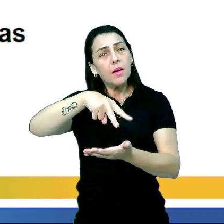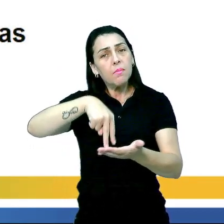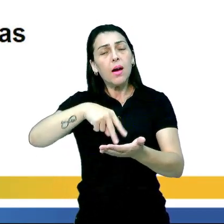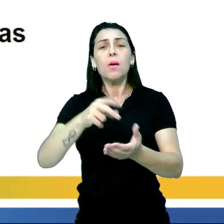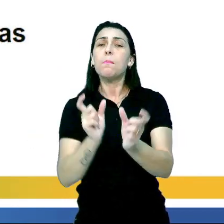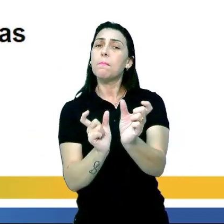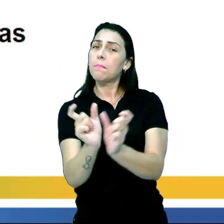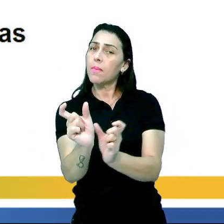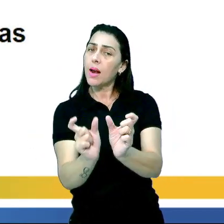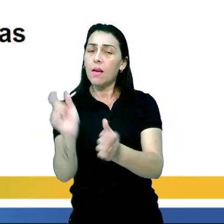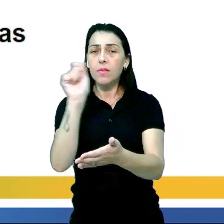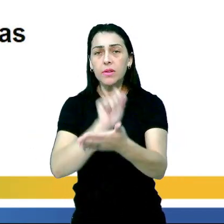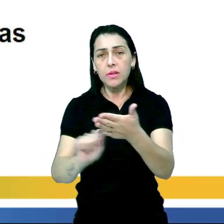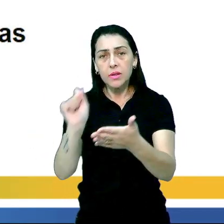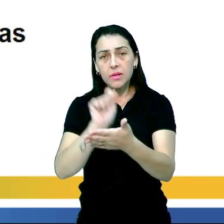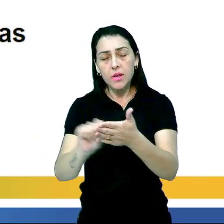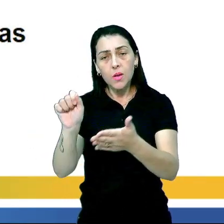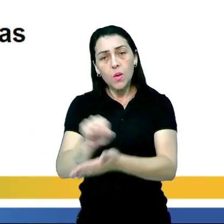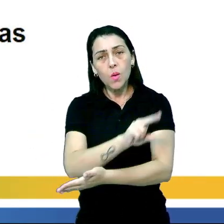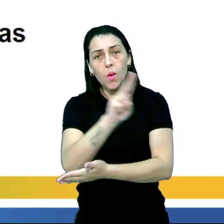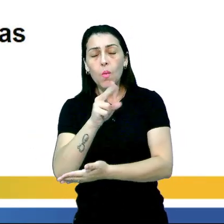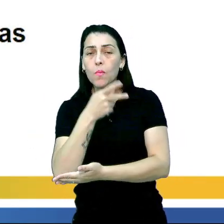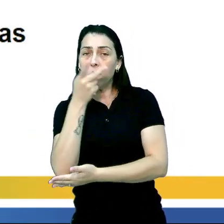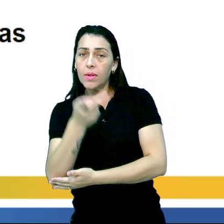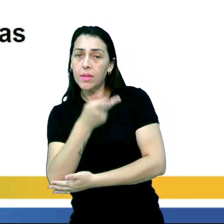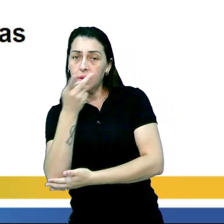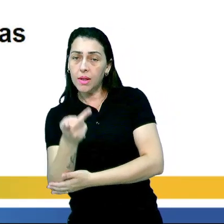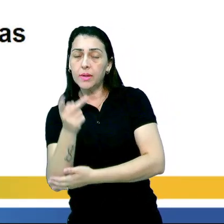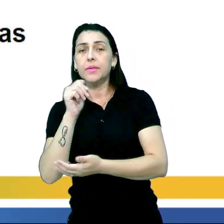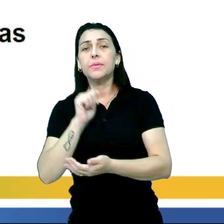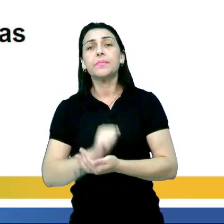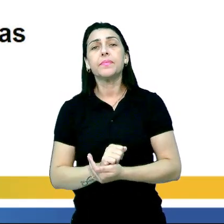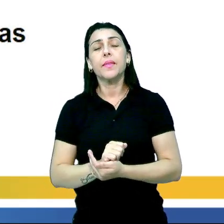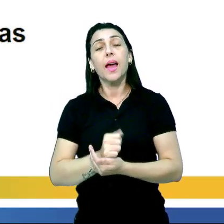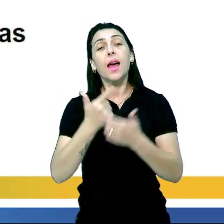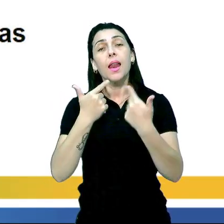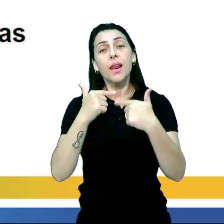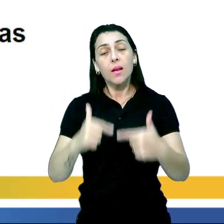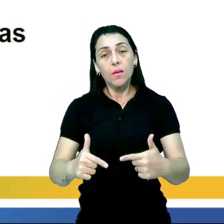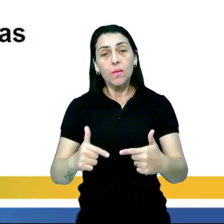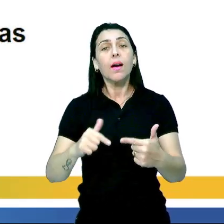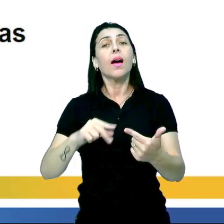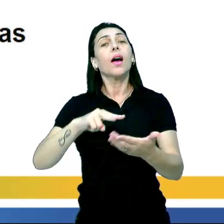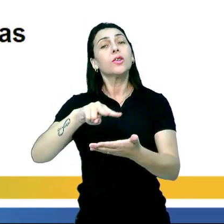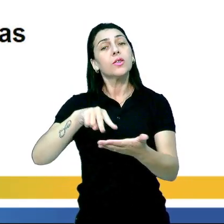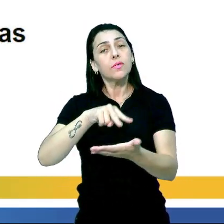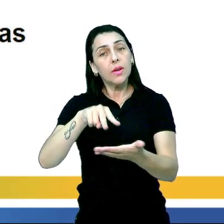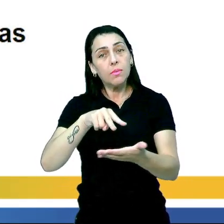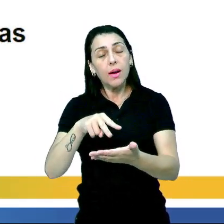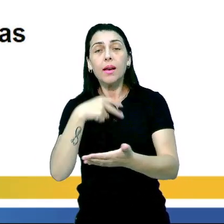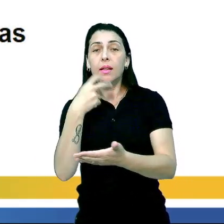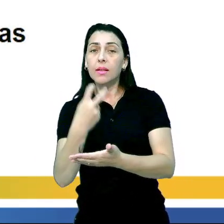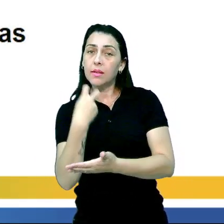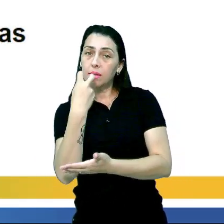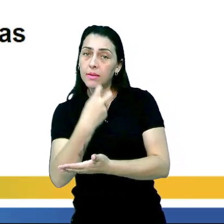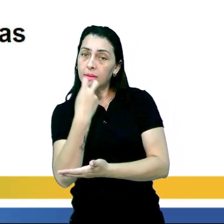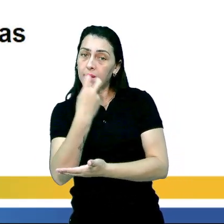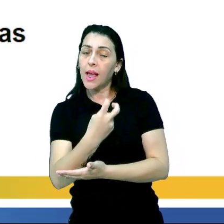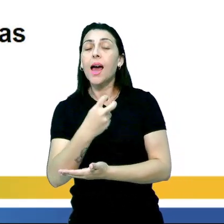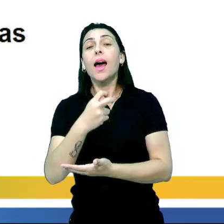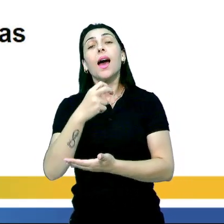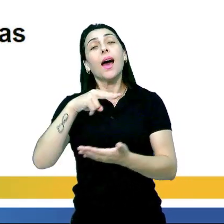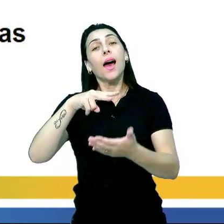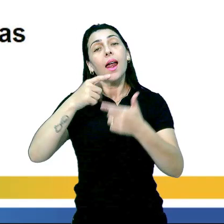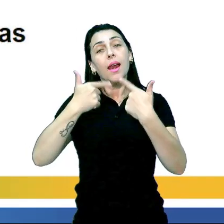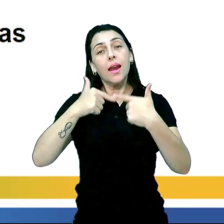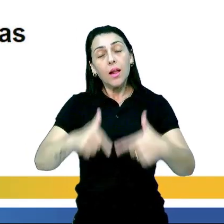através de palavras escritas ou faladas, ou seja, a linguagem verbalizada. Enquanto a